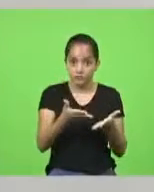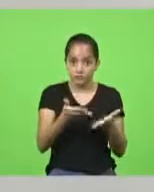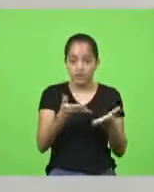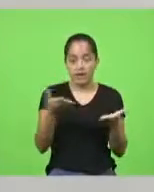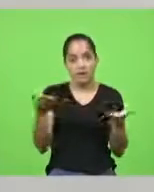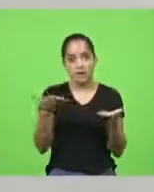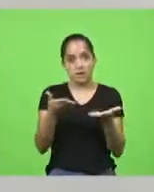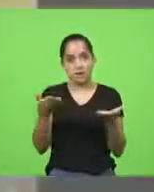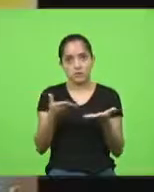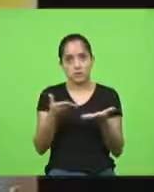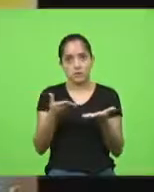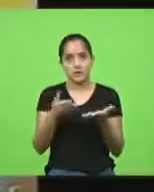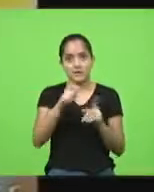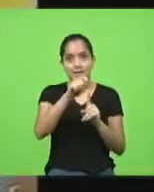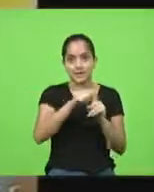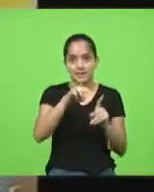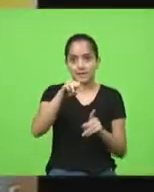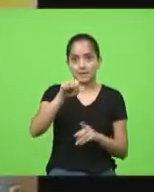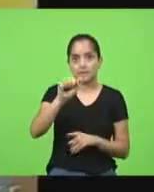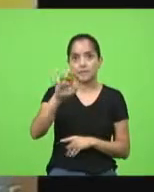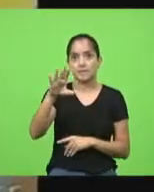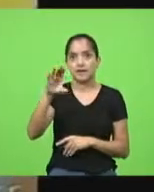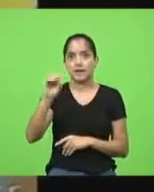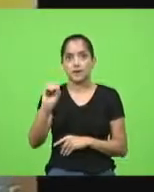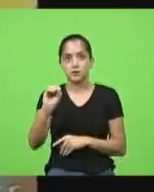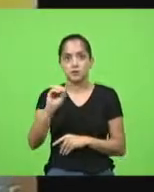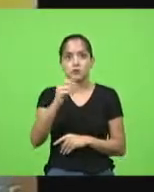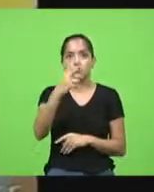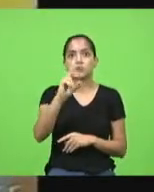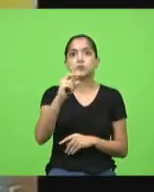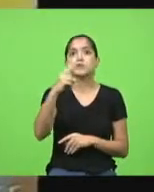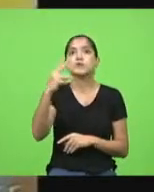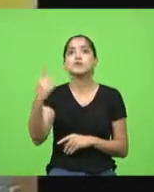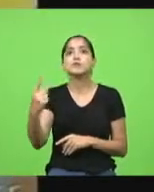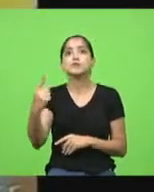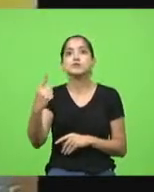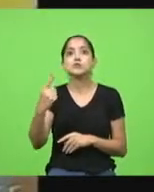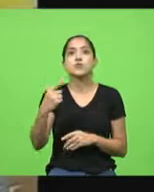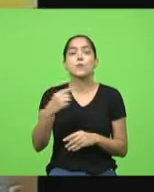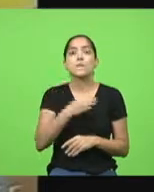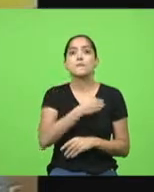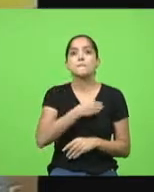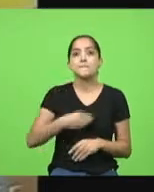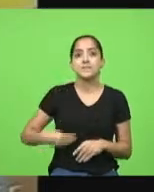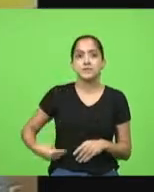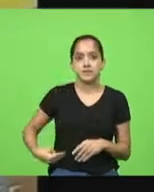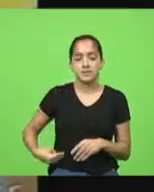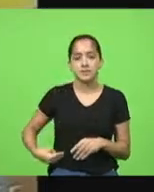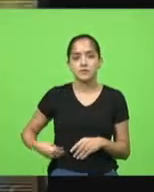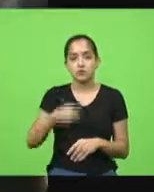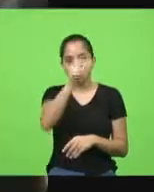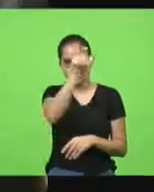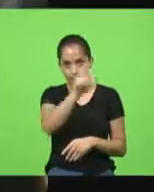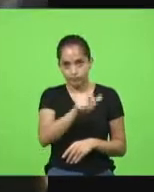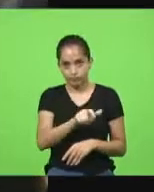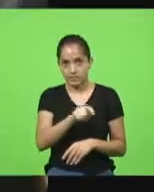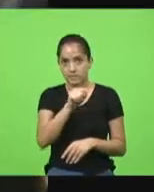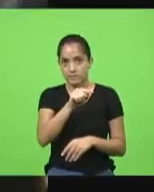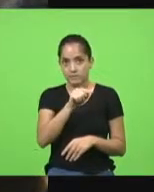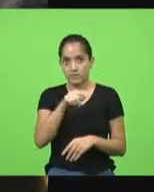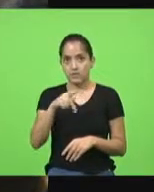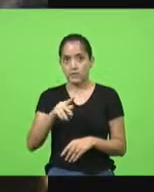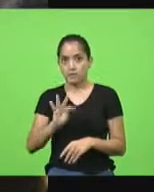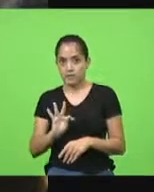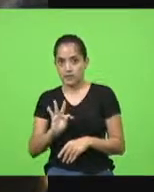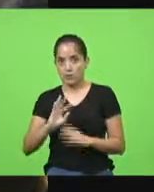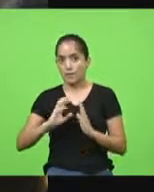agora, em março de 2021, um ministro que foi indicado lá atrás pelo PT,